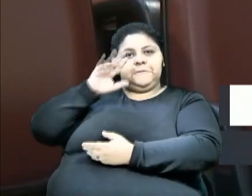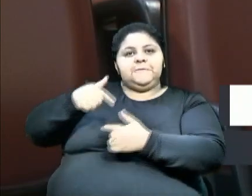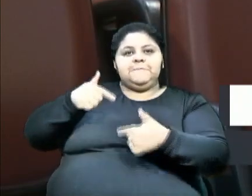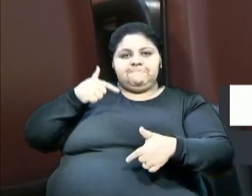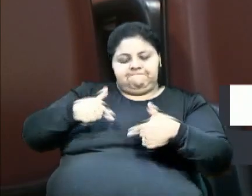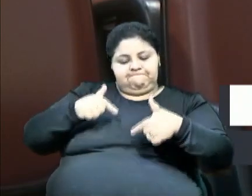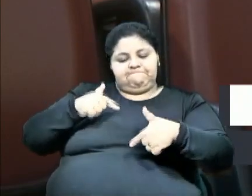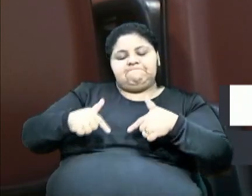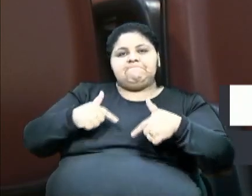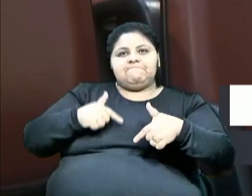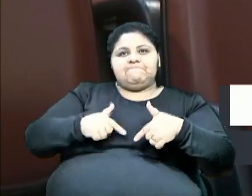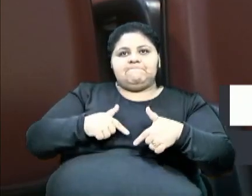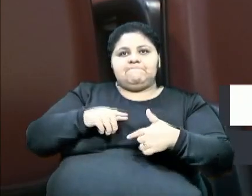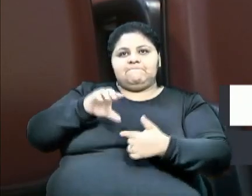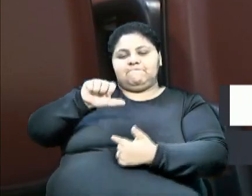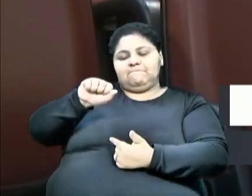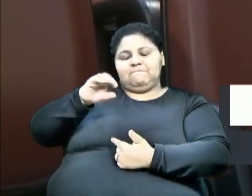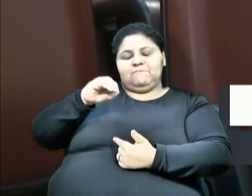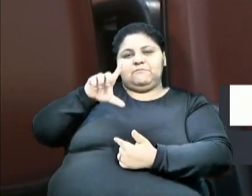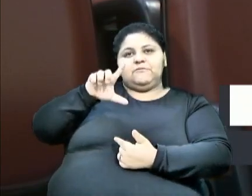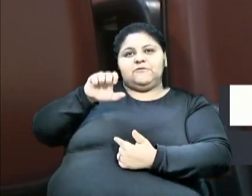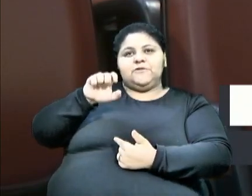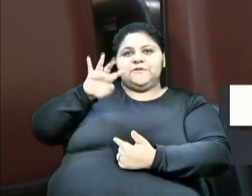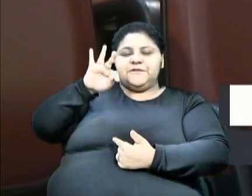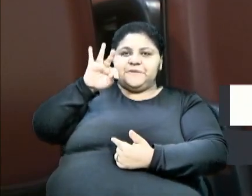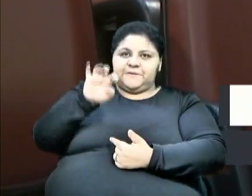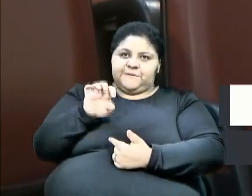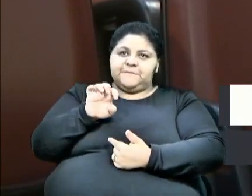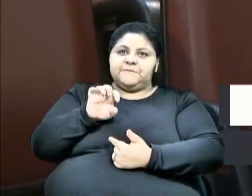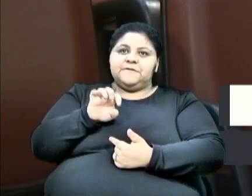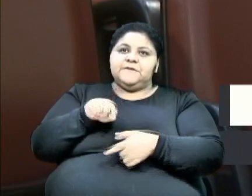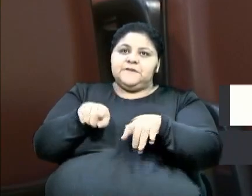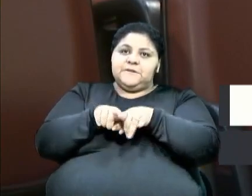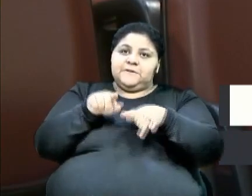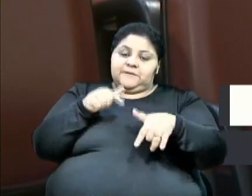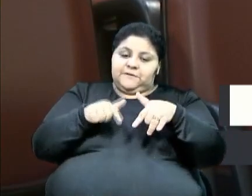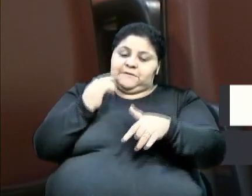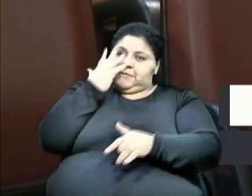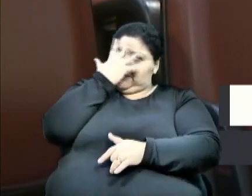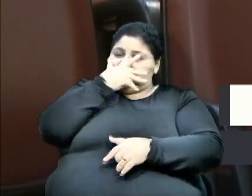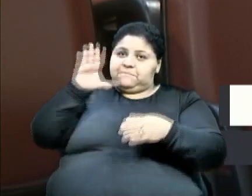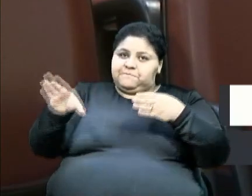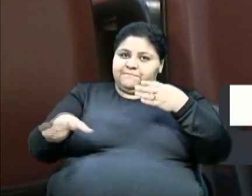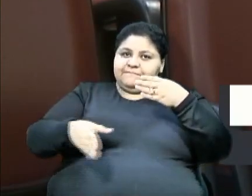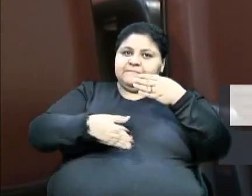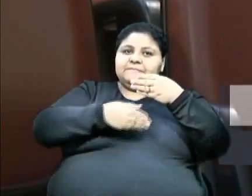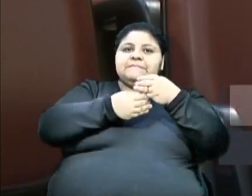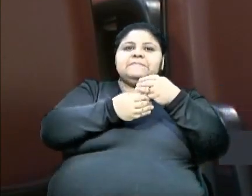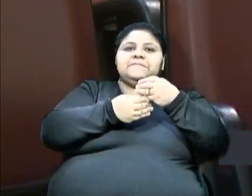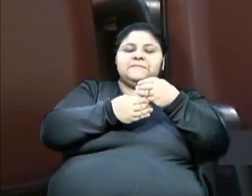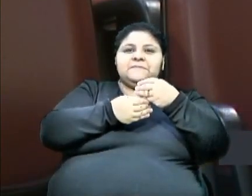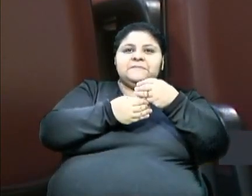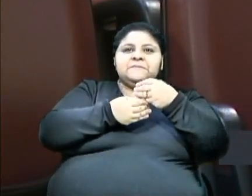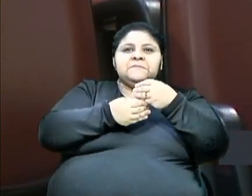também, é o Solete lá também, né? Seu Solete também trabalha muito bem. A sua parte.